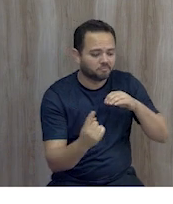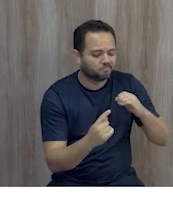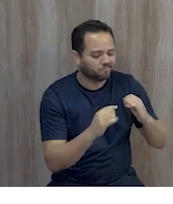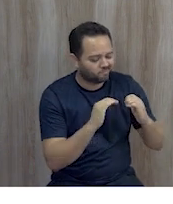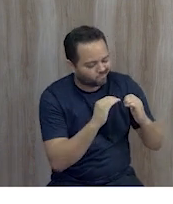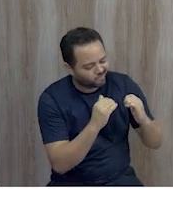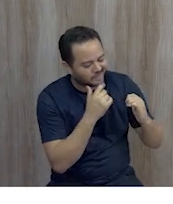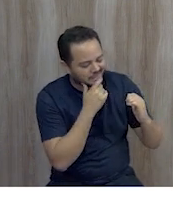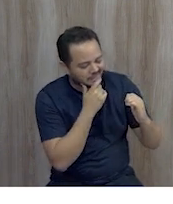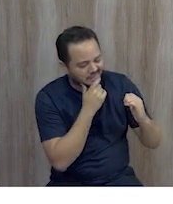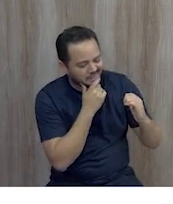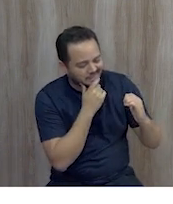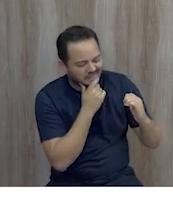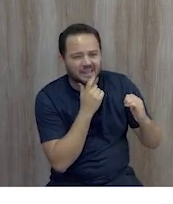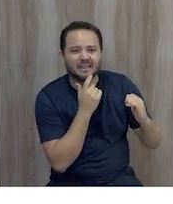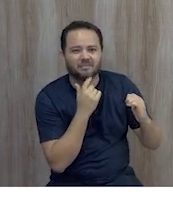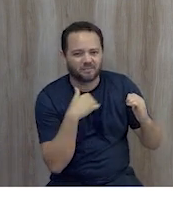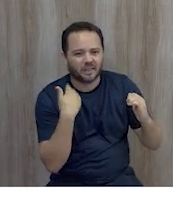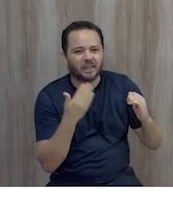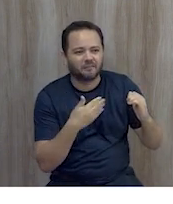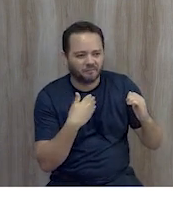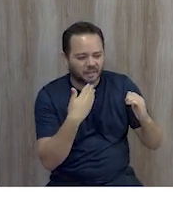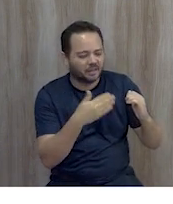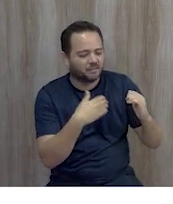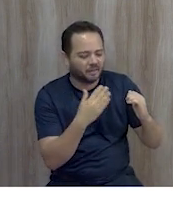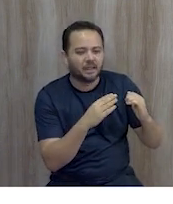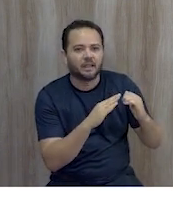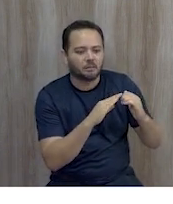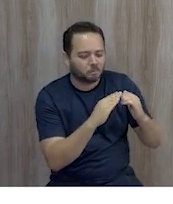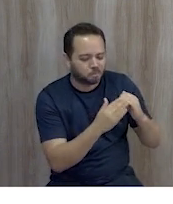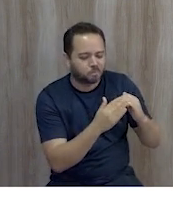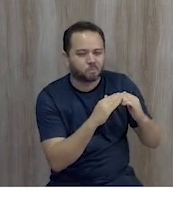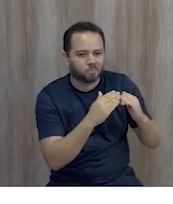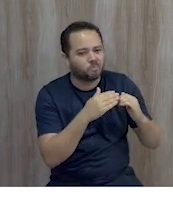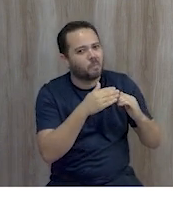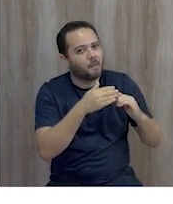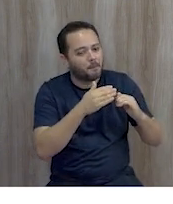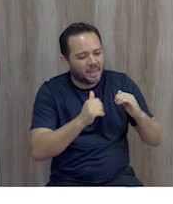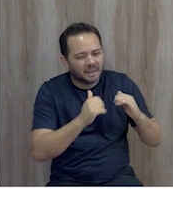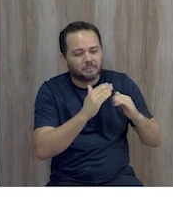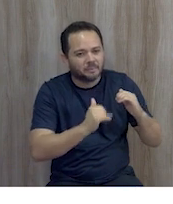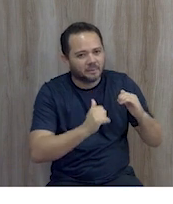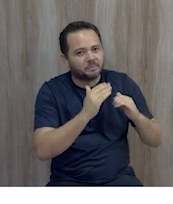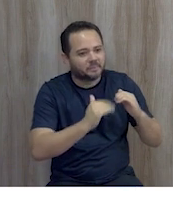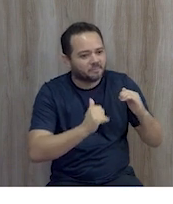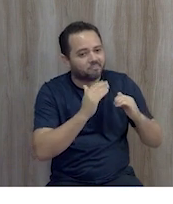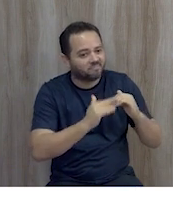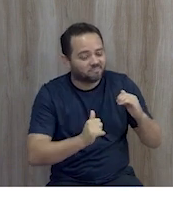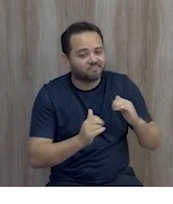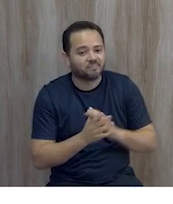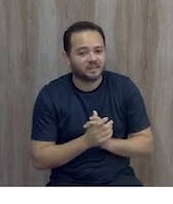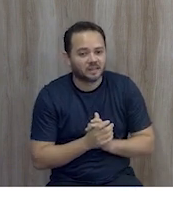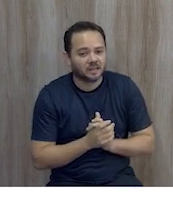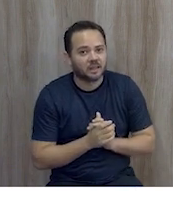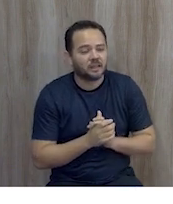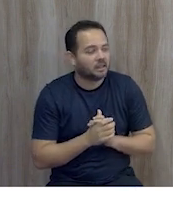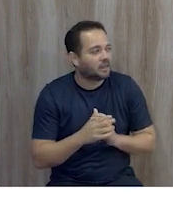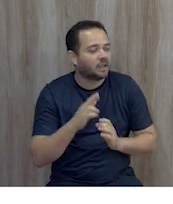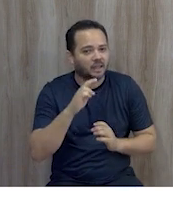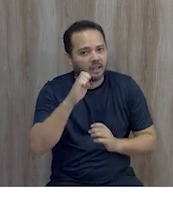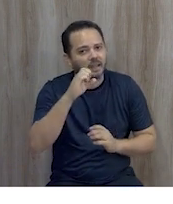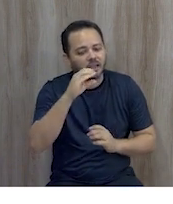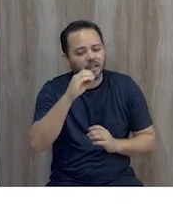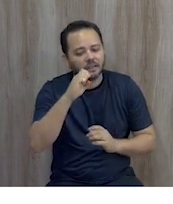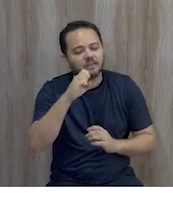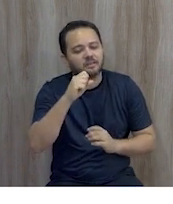Pode, você vai ver ela aumentando no seu consultório. Não sou eu que estou falando isso. A gente sabe, deixou recessão, ela vai aumentar